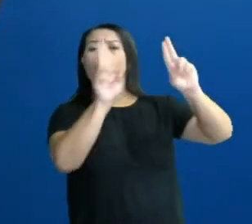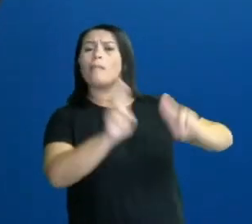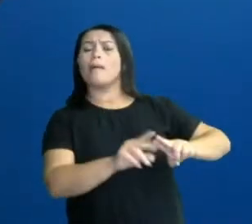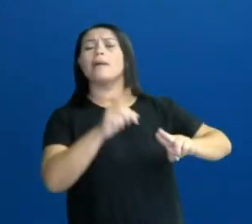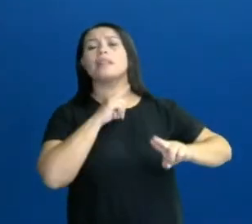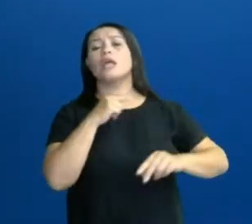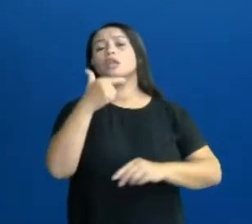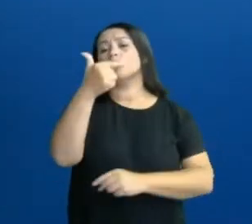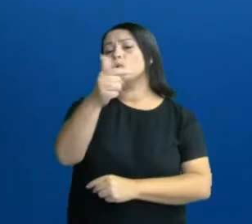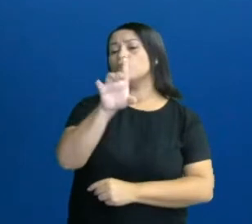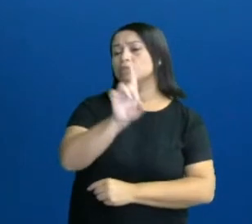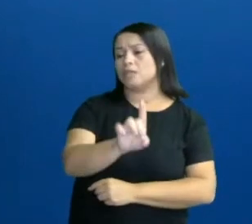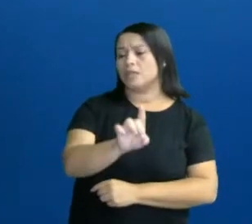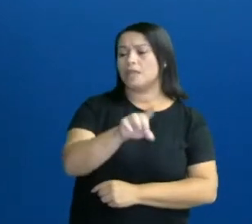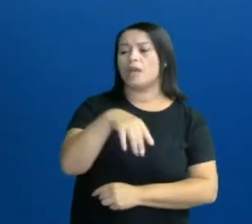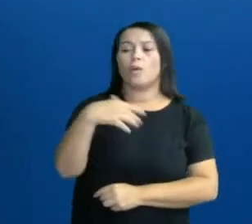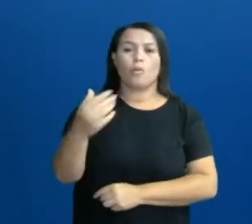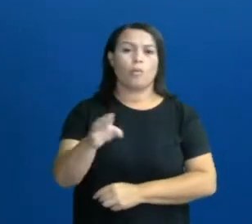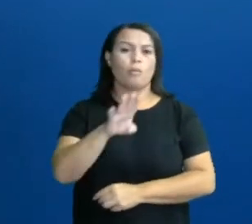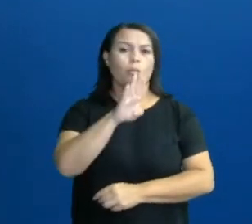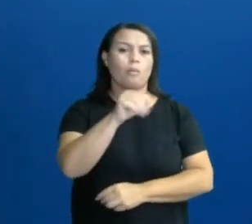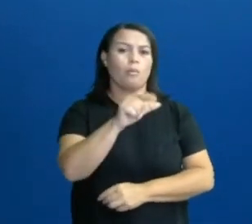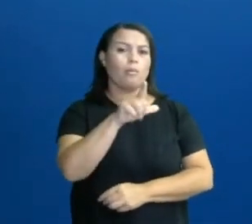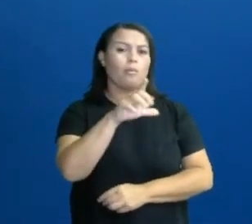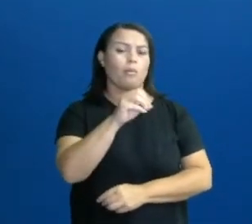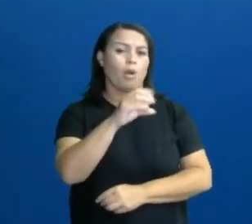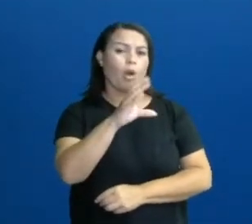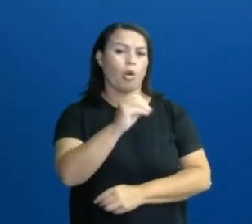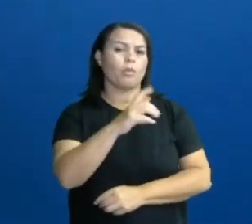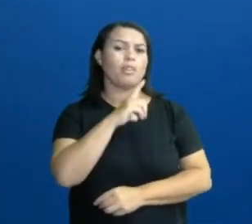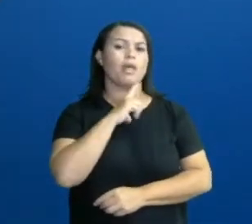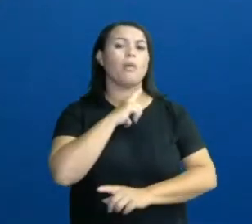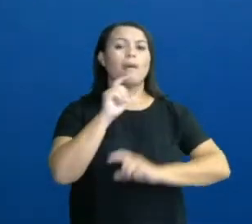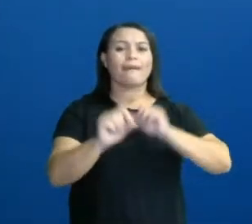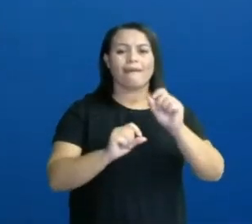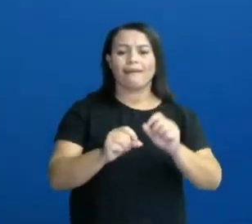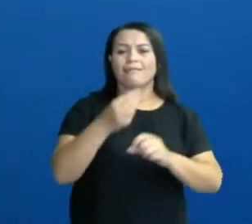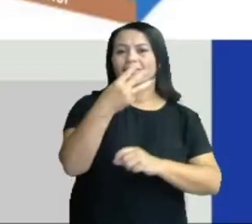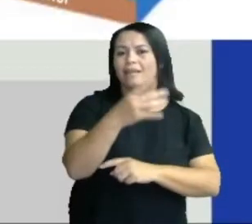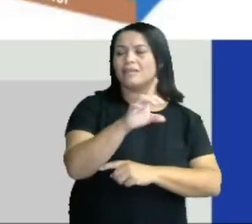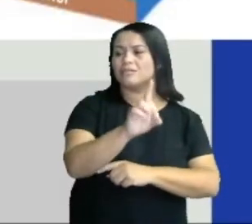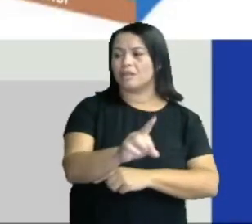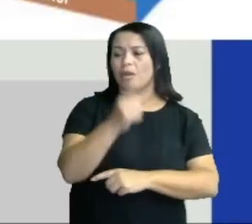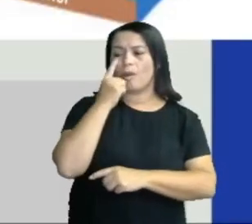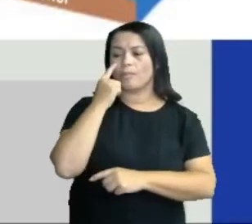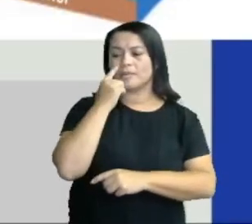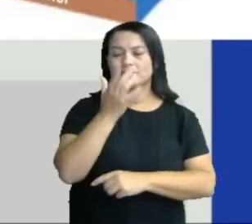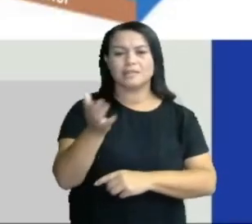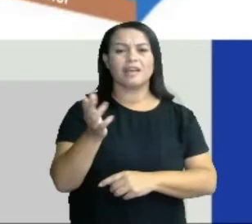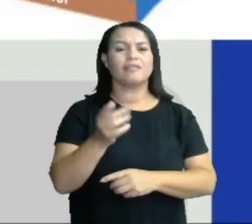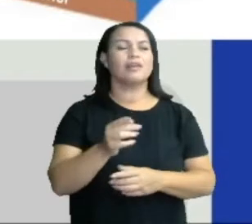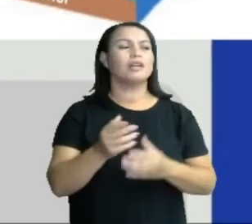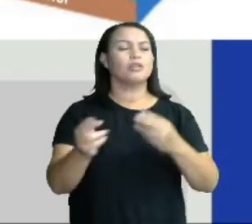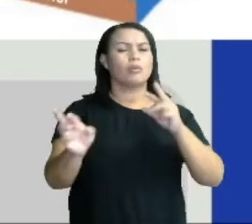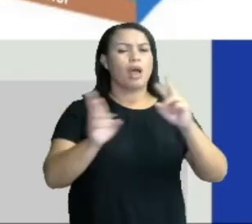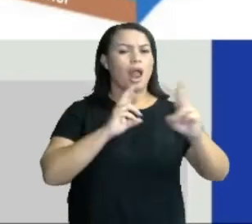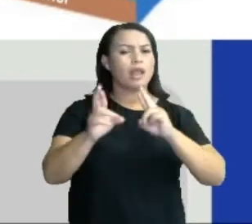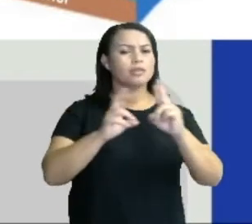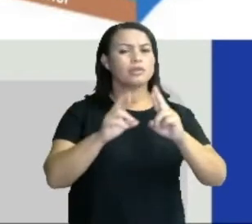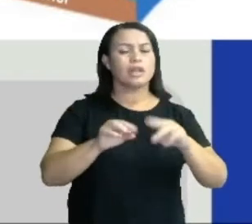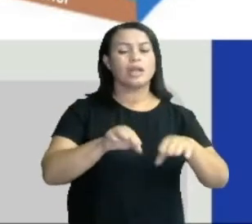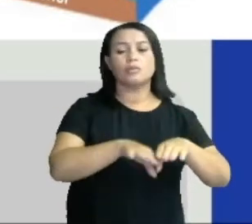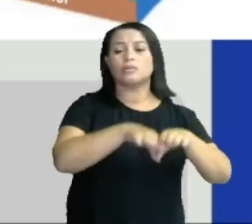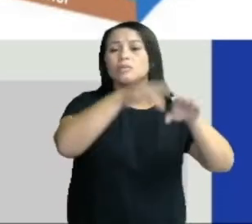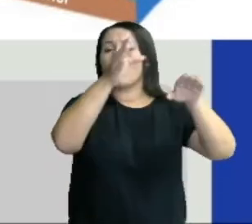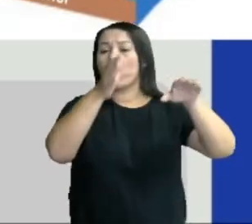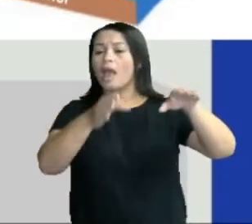em 2D, o bloco diagrama seria uma representação em 3D. E aqui a gente tem duas figuras que tratam de coisas relacionadas sobretudo ao relevo.